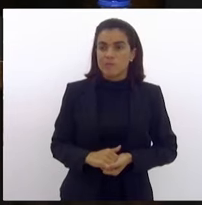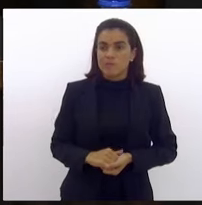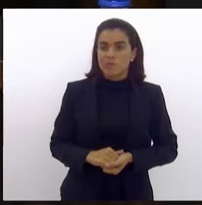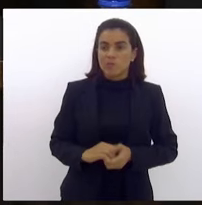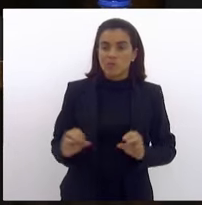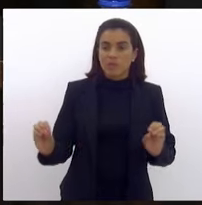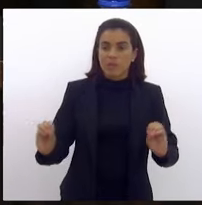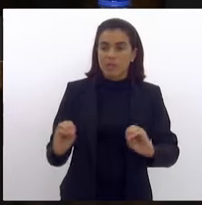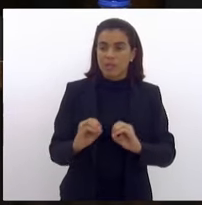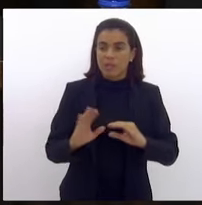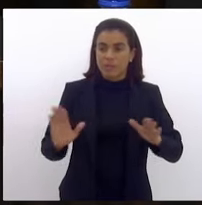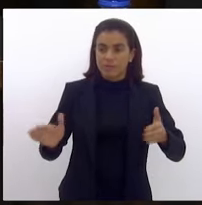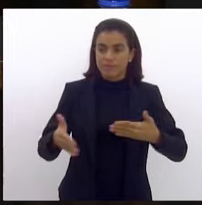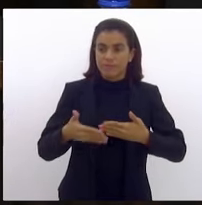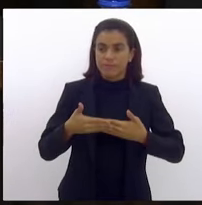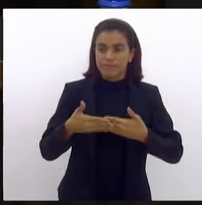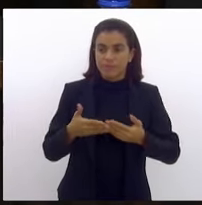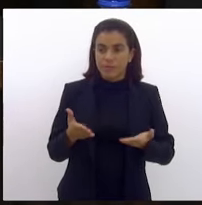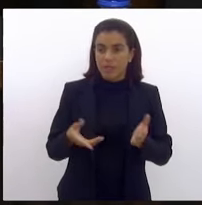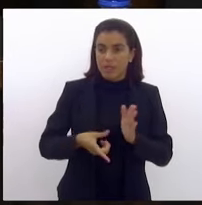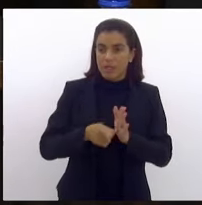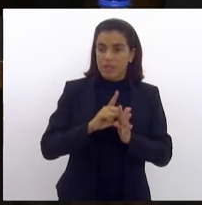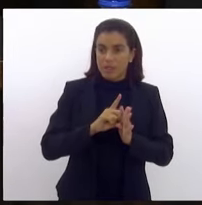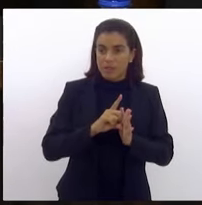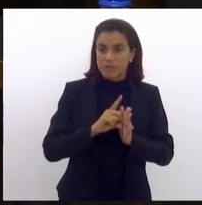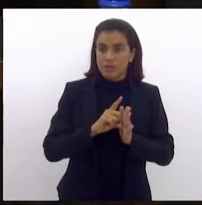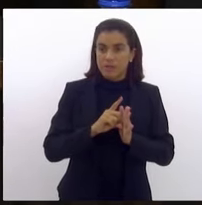Nada mais a tratar na ordem do dia. Antes, porém,